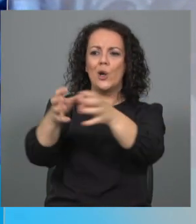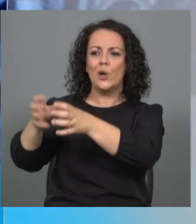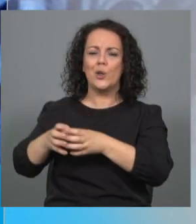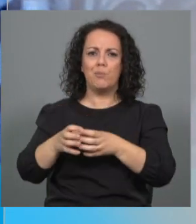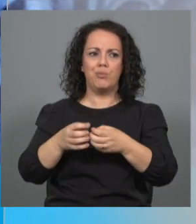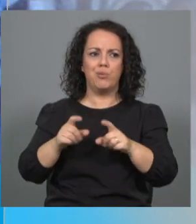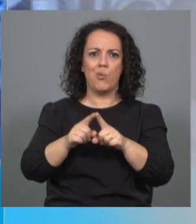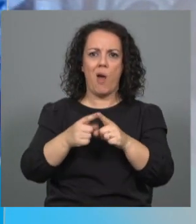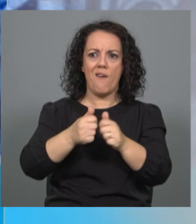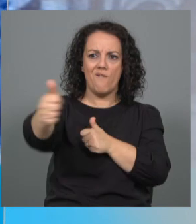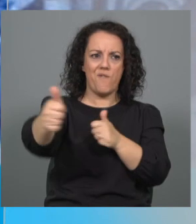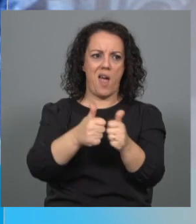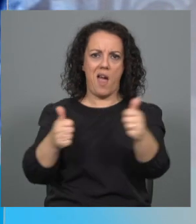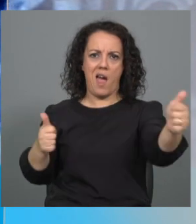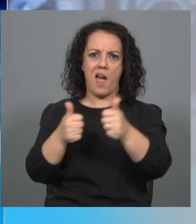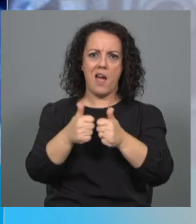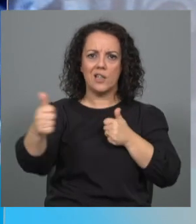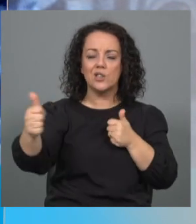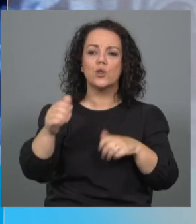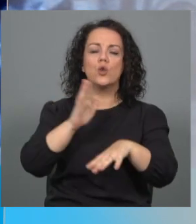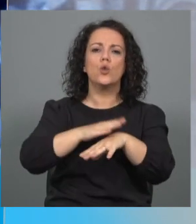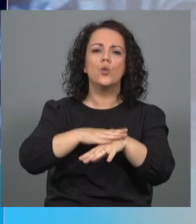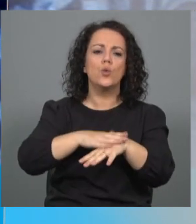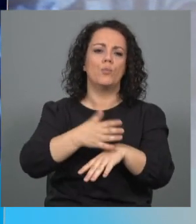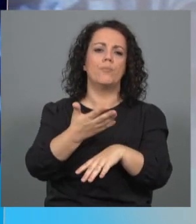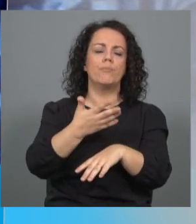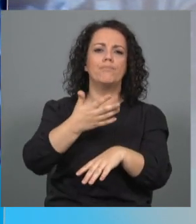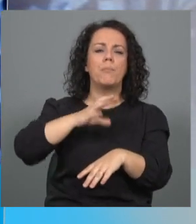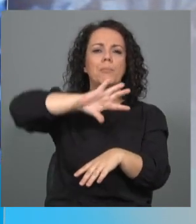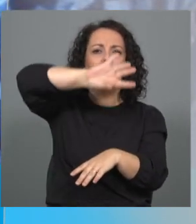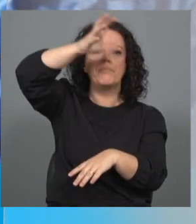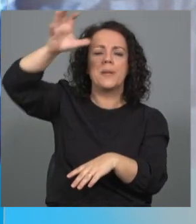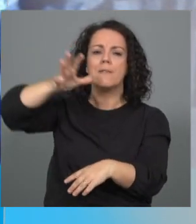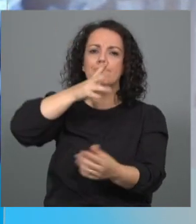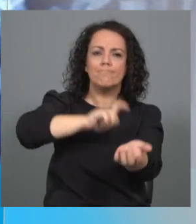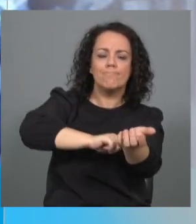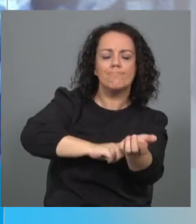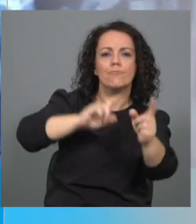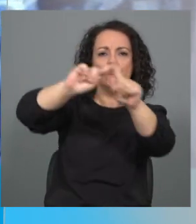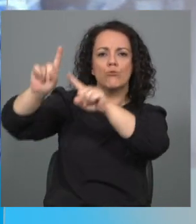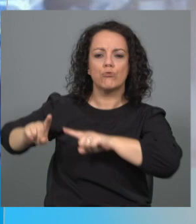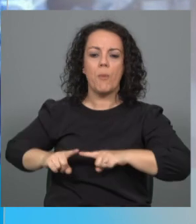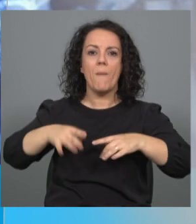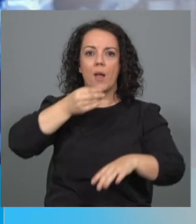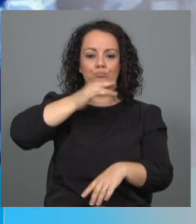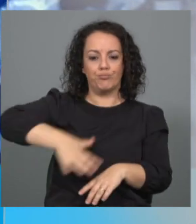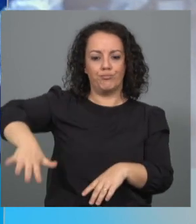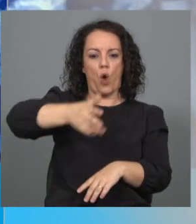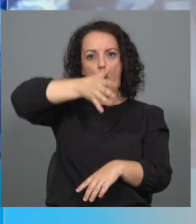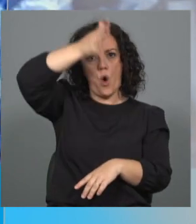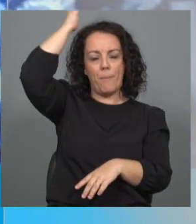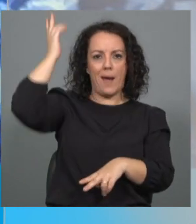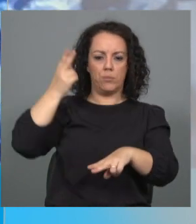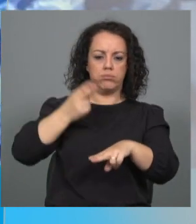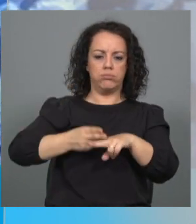afastados uns dos outros, até pelas proveniências étnicas, num território ocupado pelos romanos. Enfim,